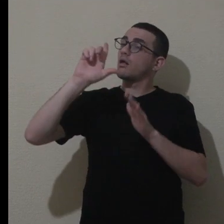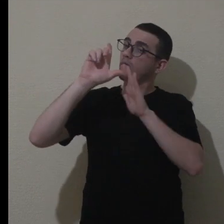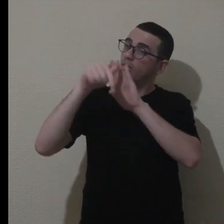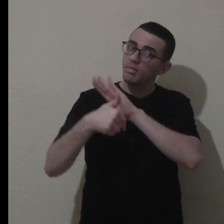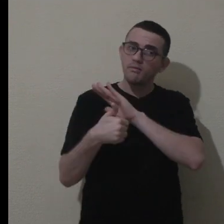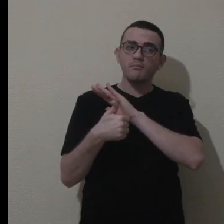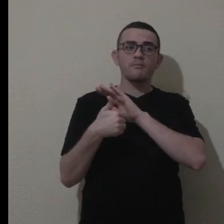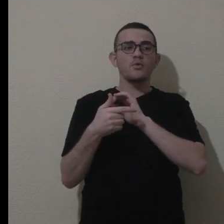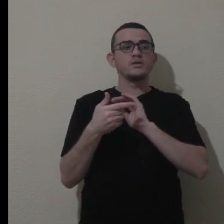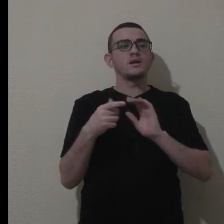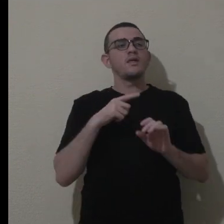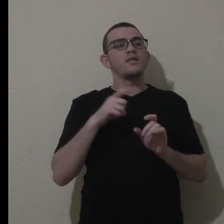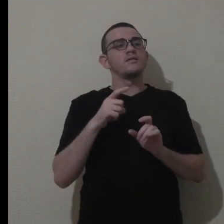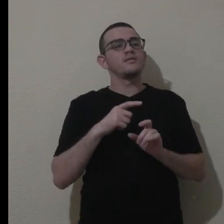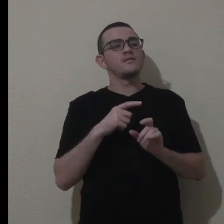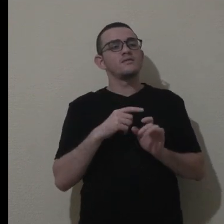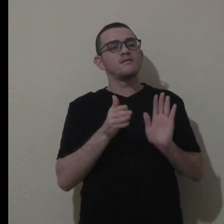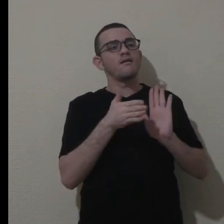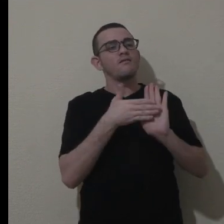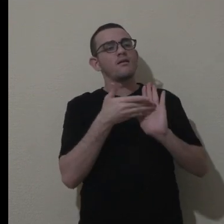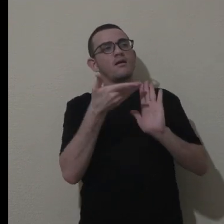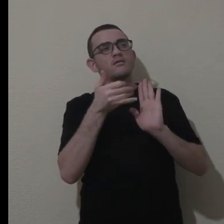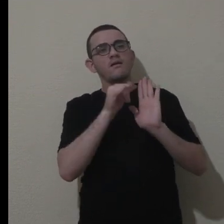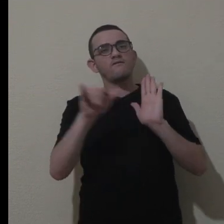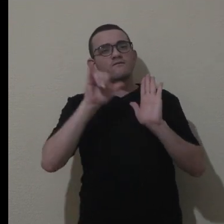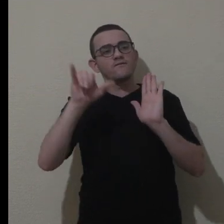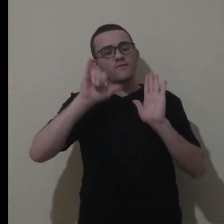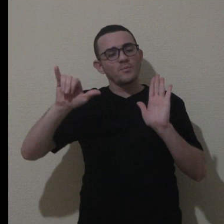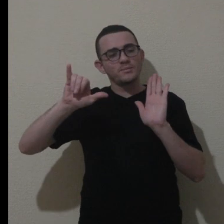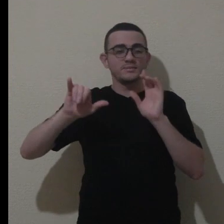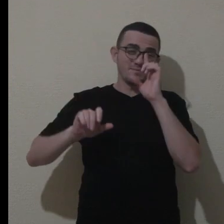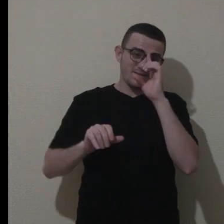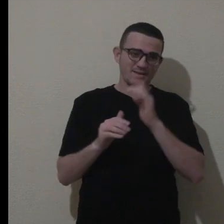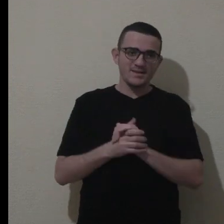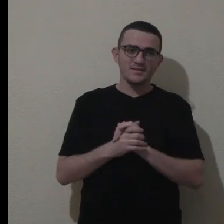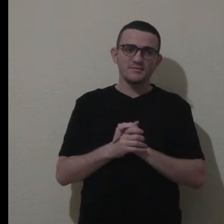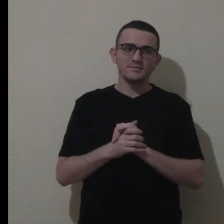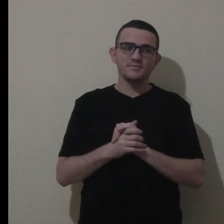depois, né, saiu essa nota no Nature